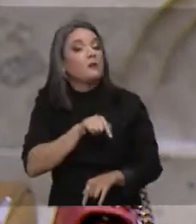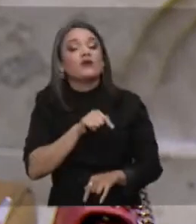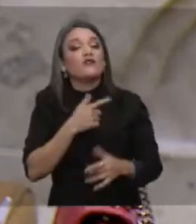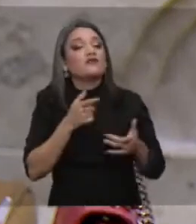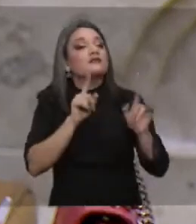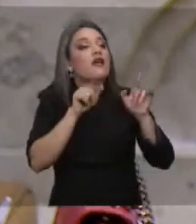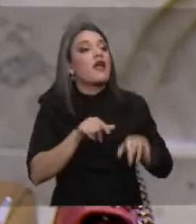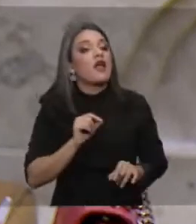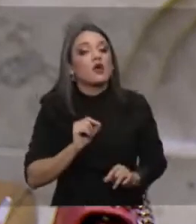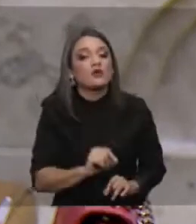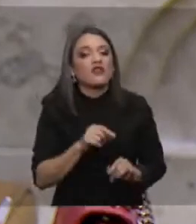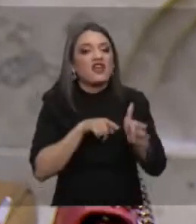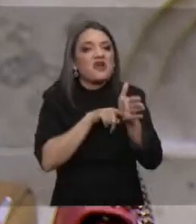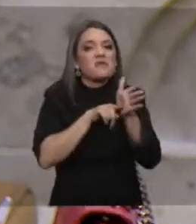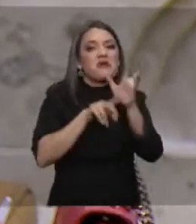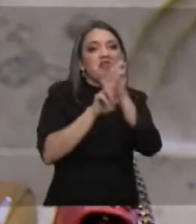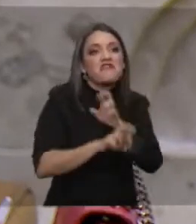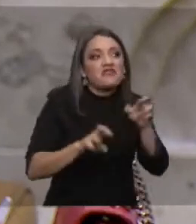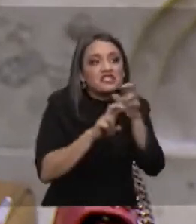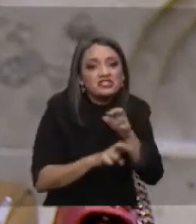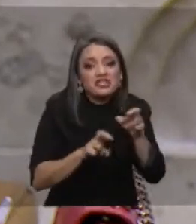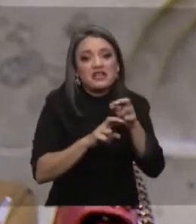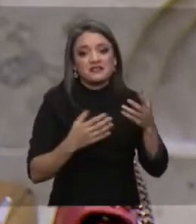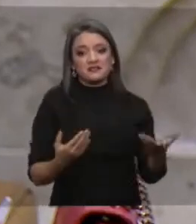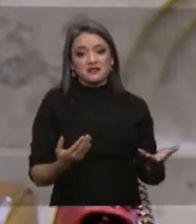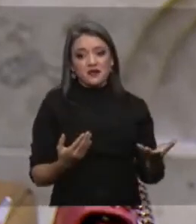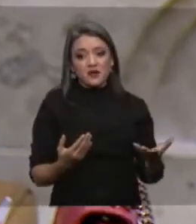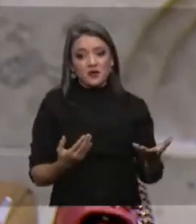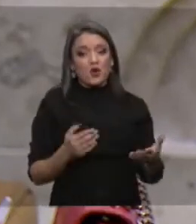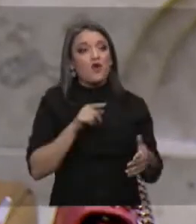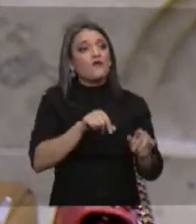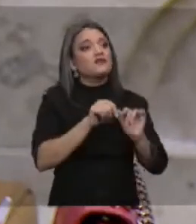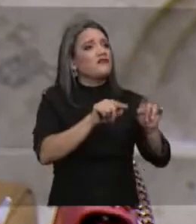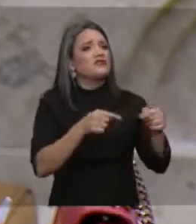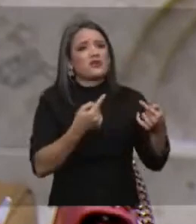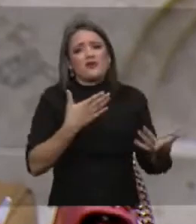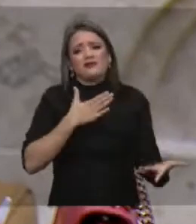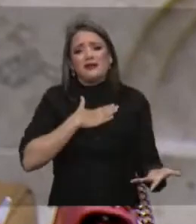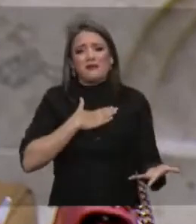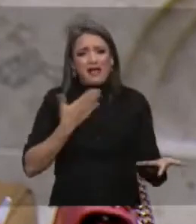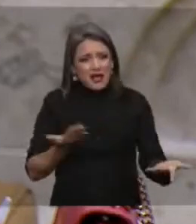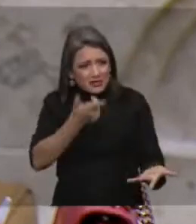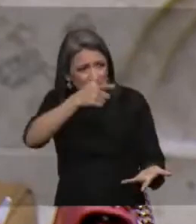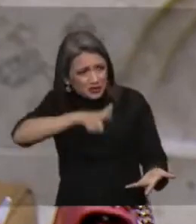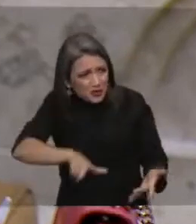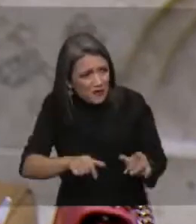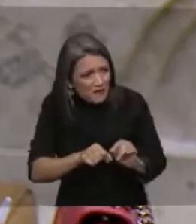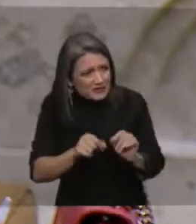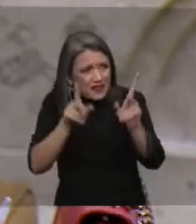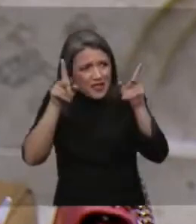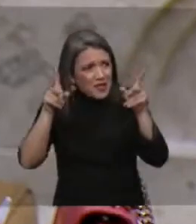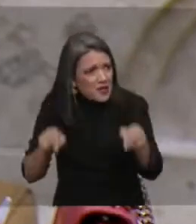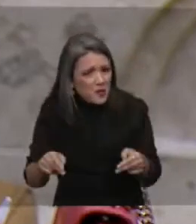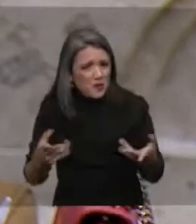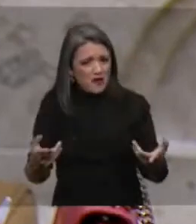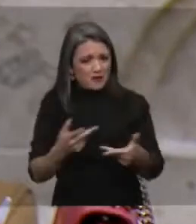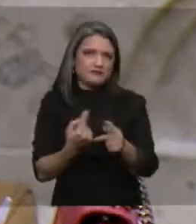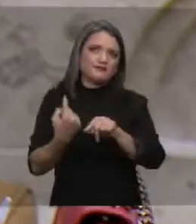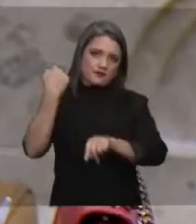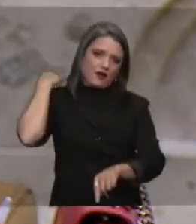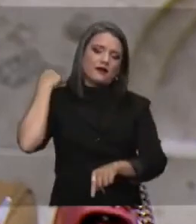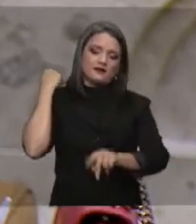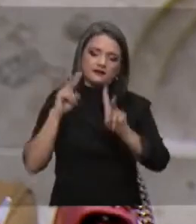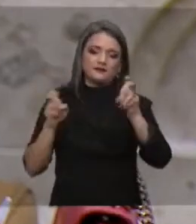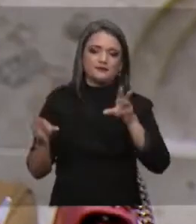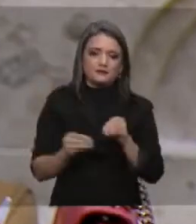não passa de uma investigação, o que você fez comigo, ele está repetindo exatamente as coisas anteriores.